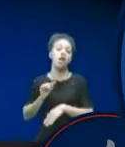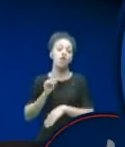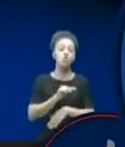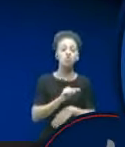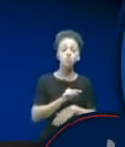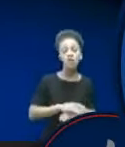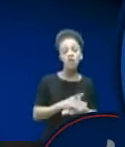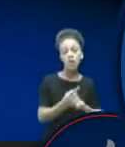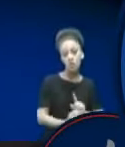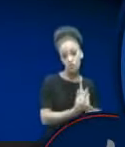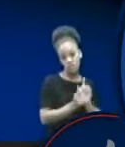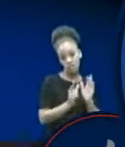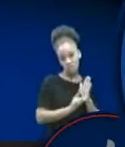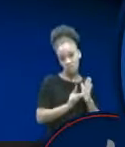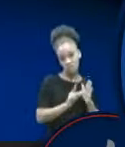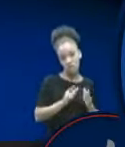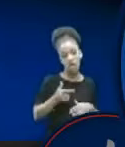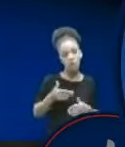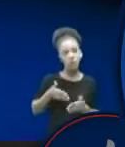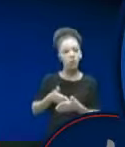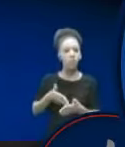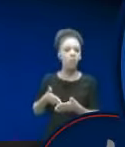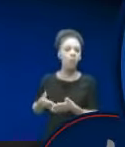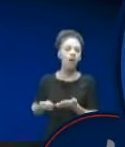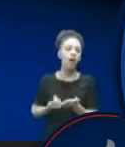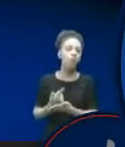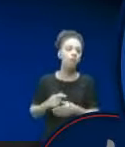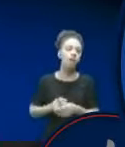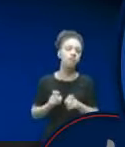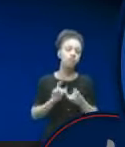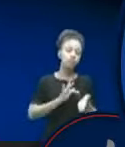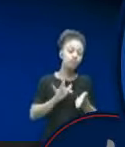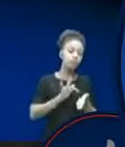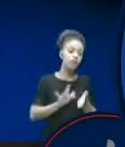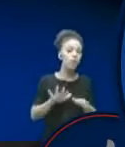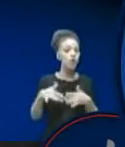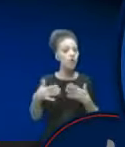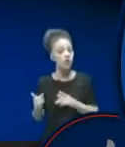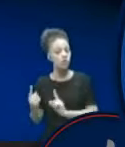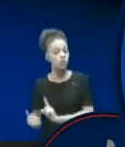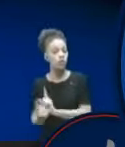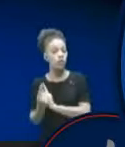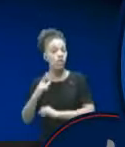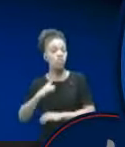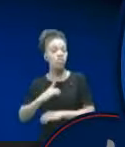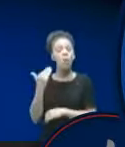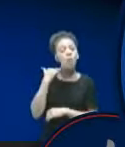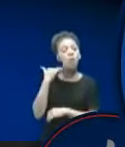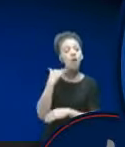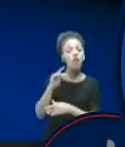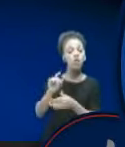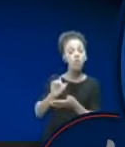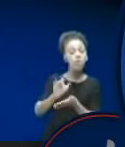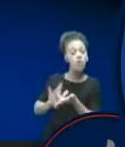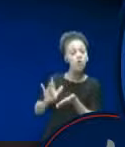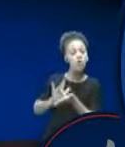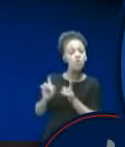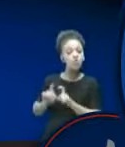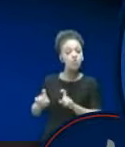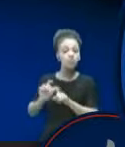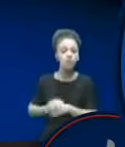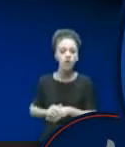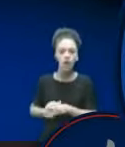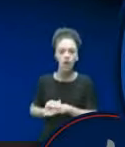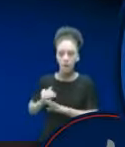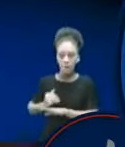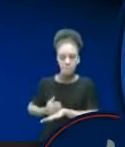os clientes sem esses meios de pagamento. E quando o cliente utiliza o canal banco, então, a frequência dele